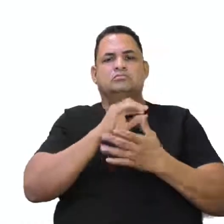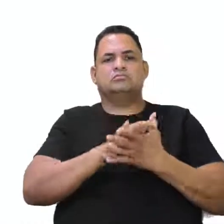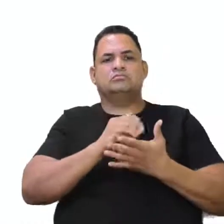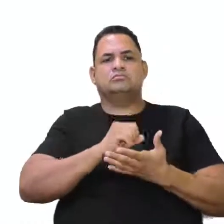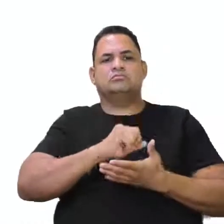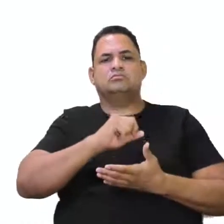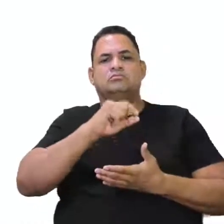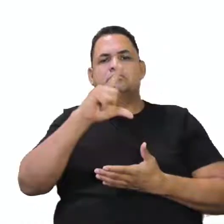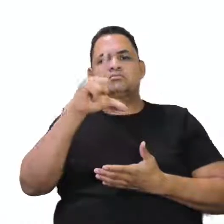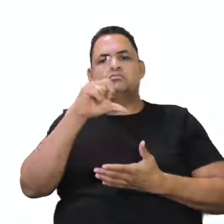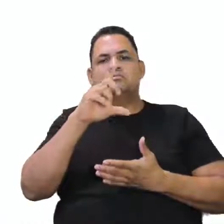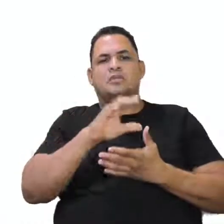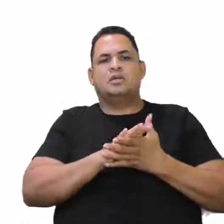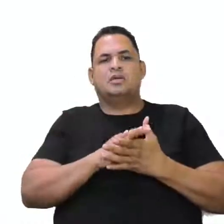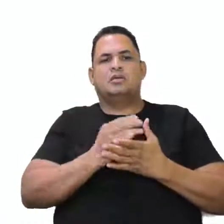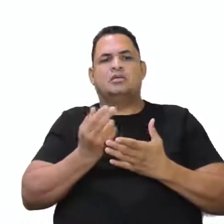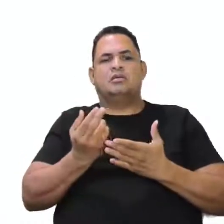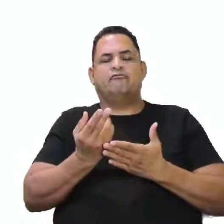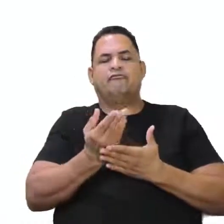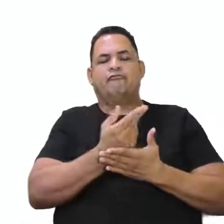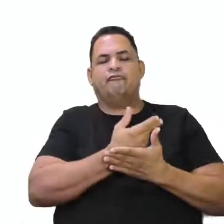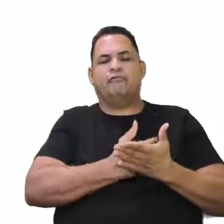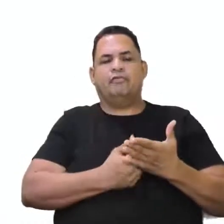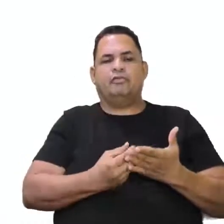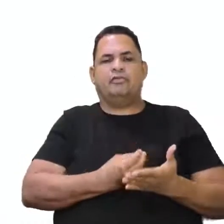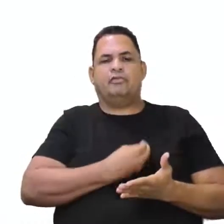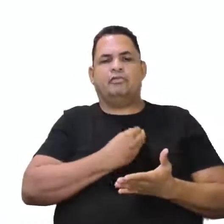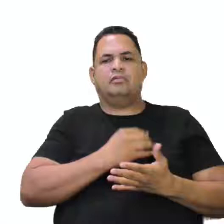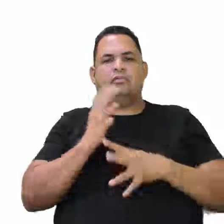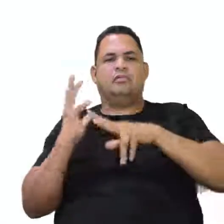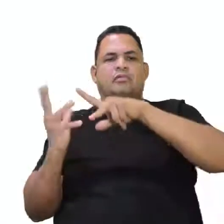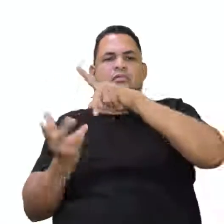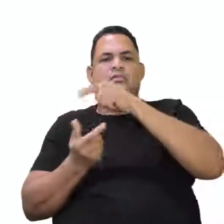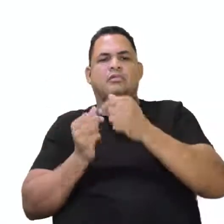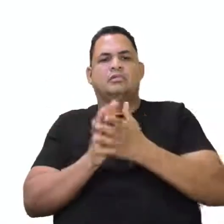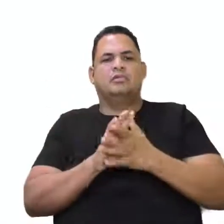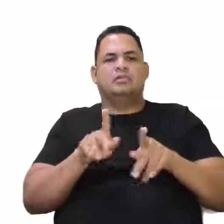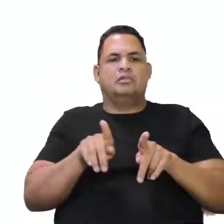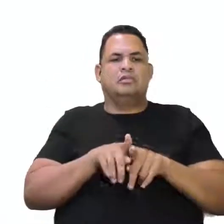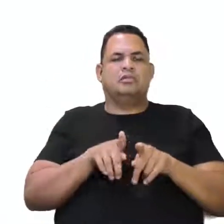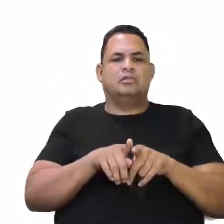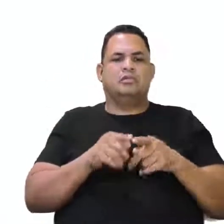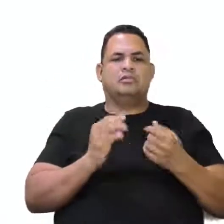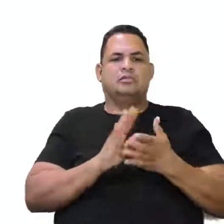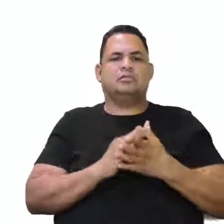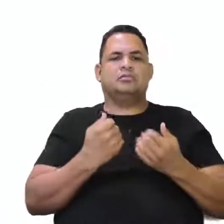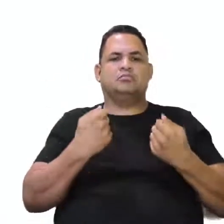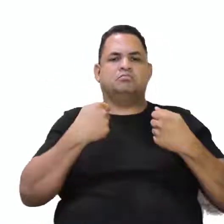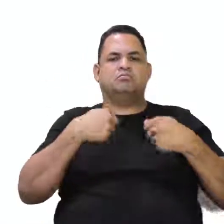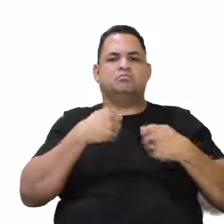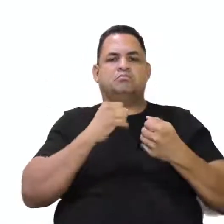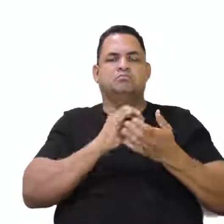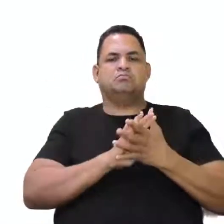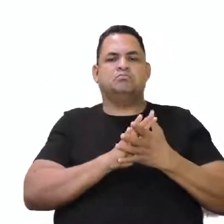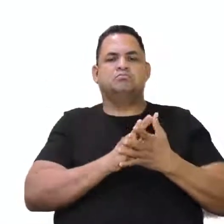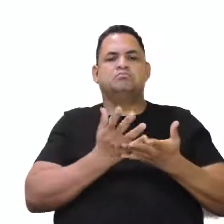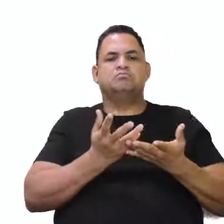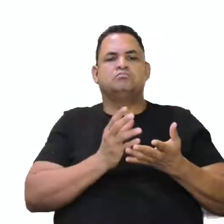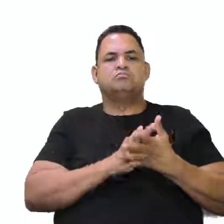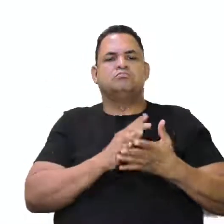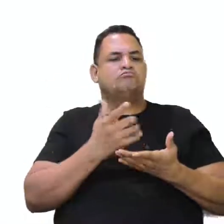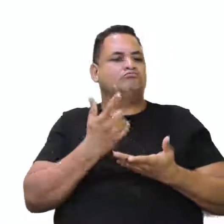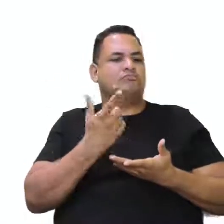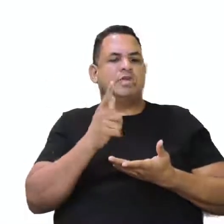com a maior biodiversidade do planeta e que ainda há um potencial muito grande